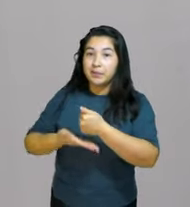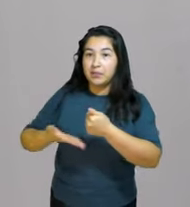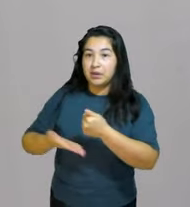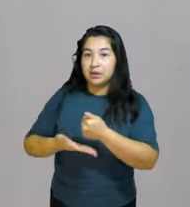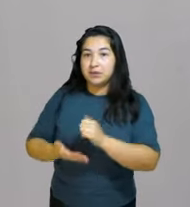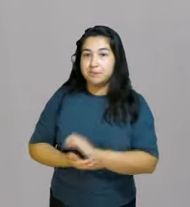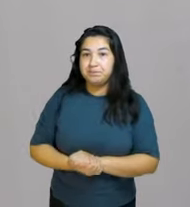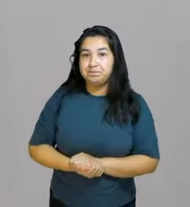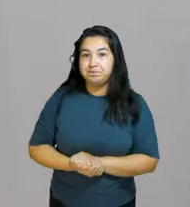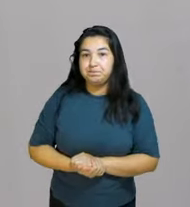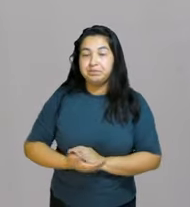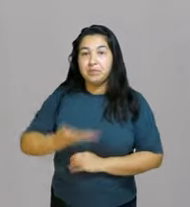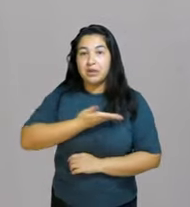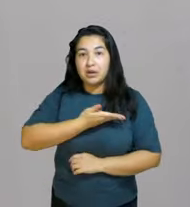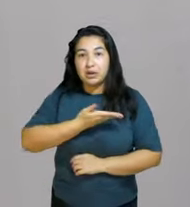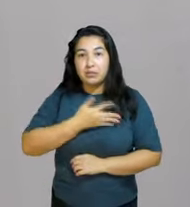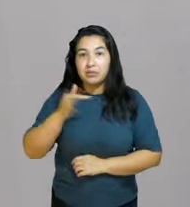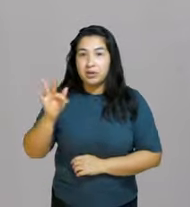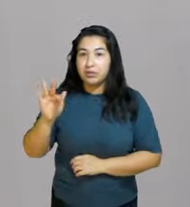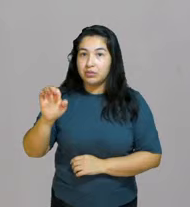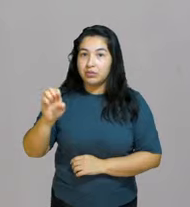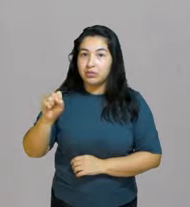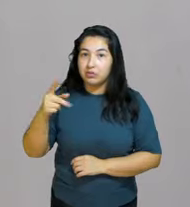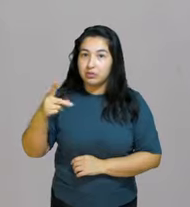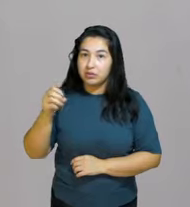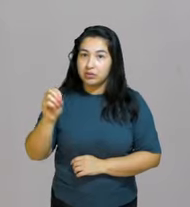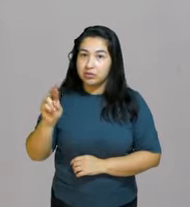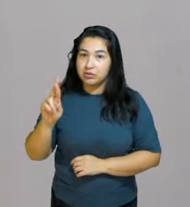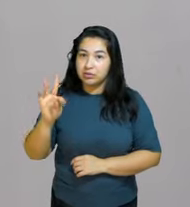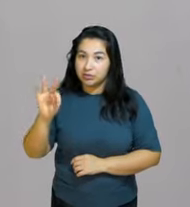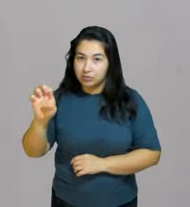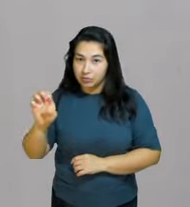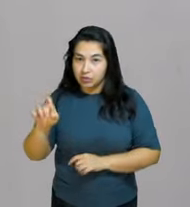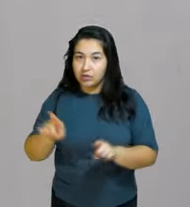meus amigos da FESPORT, meus árbitros, enfim.